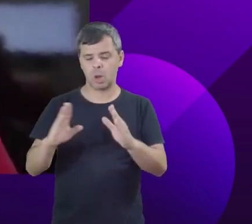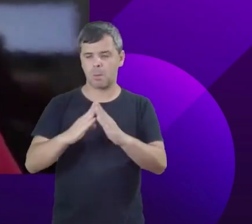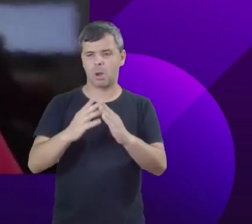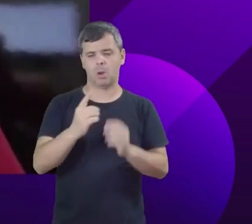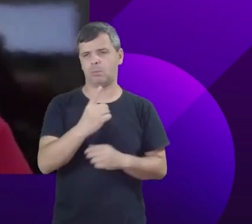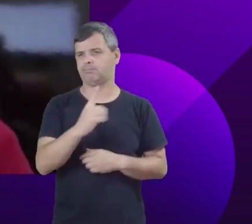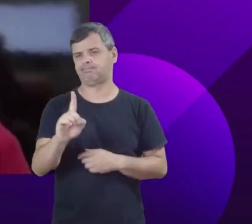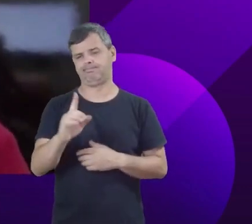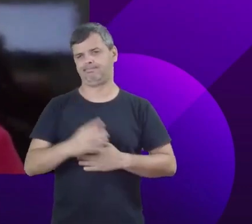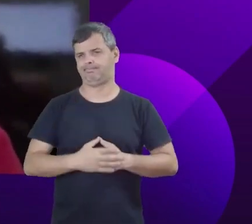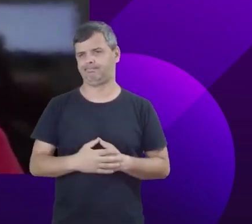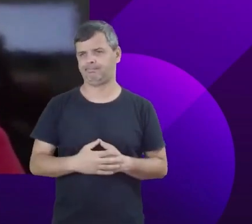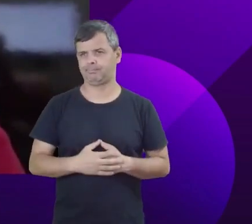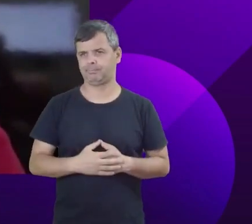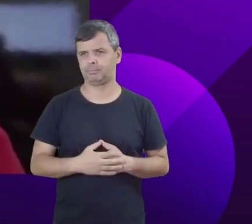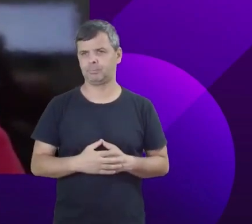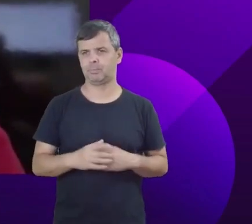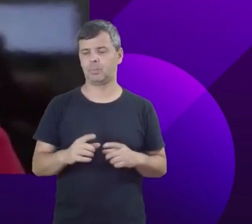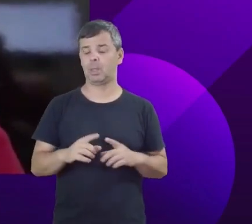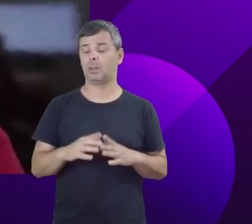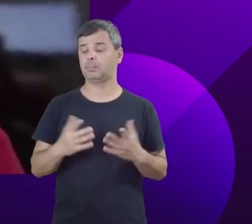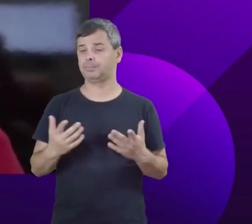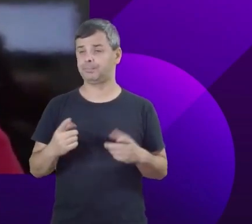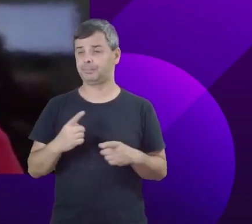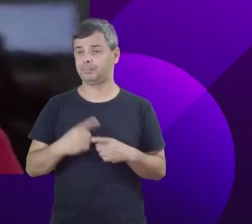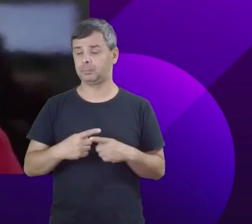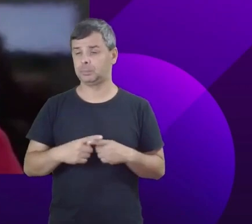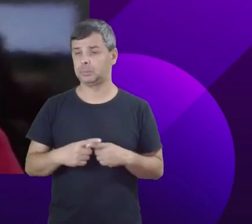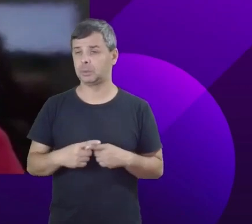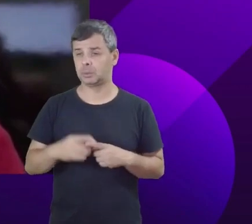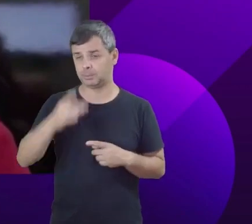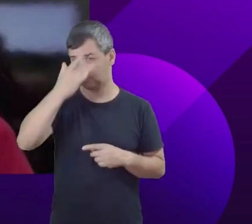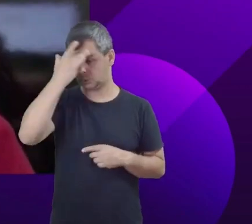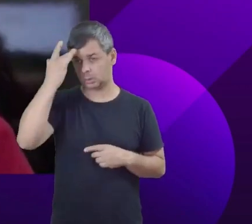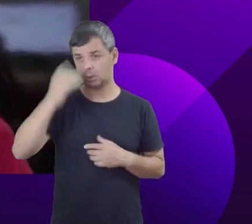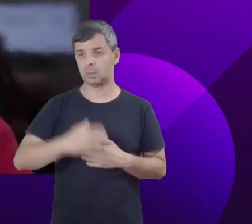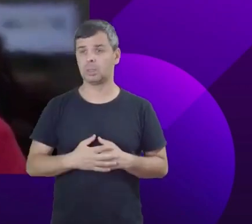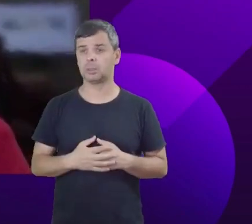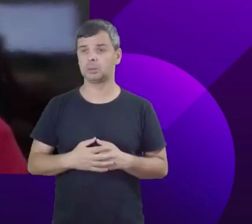habitabilidade, né, em detrimento dessas pessoas.